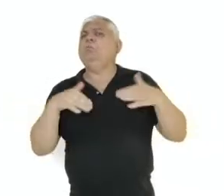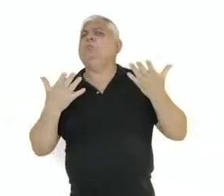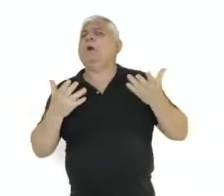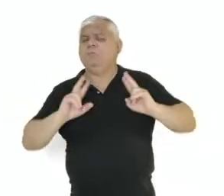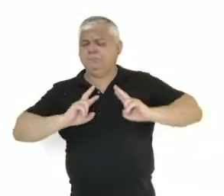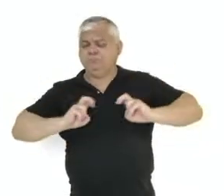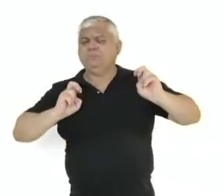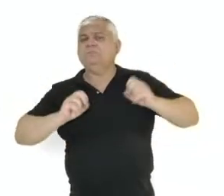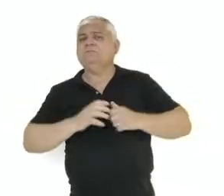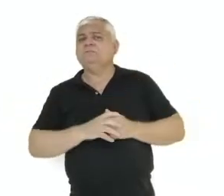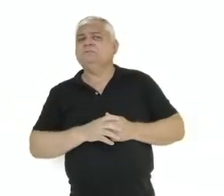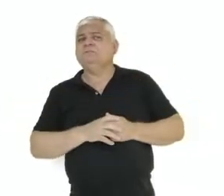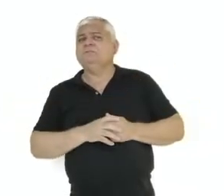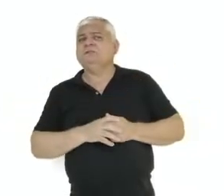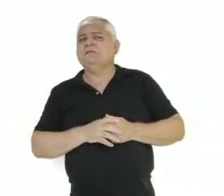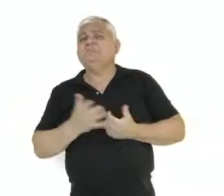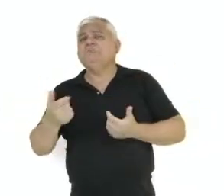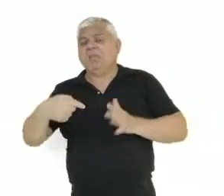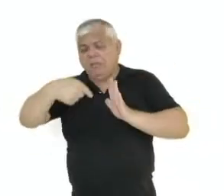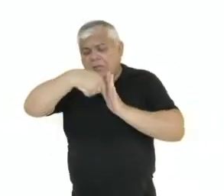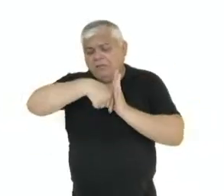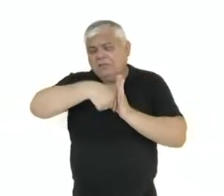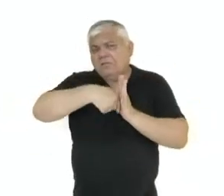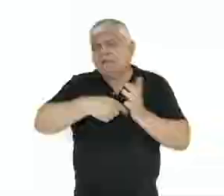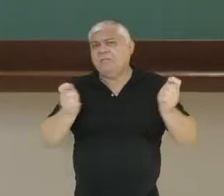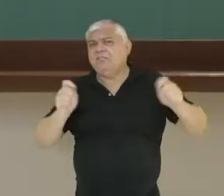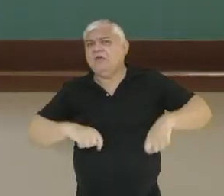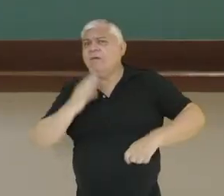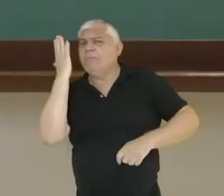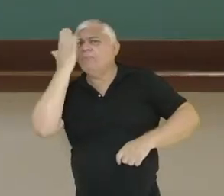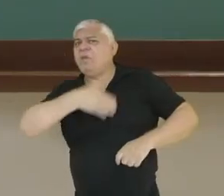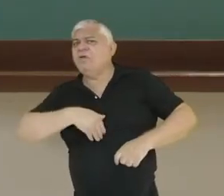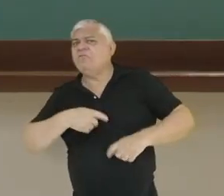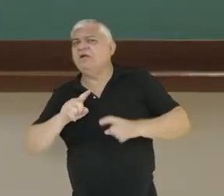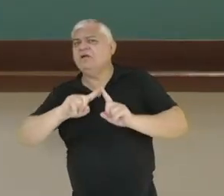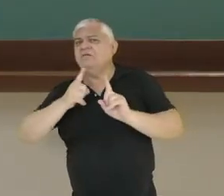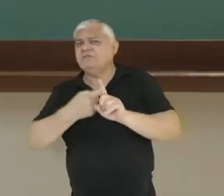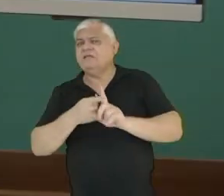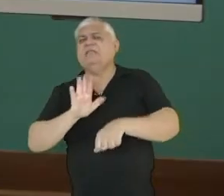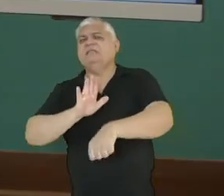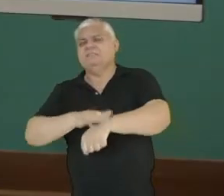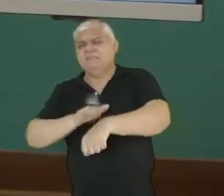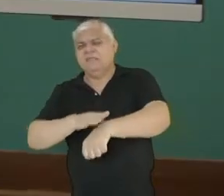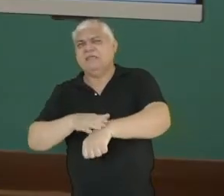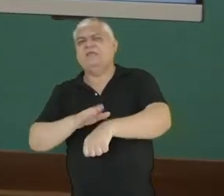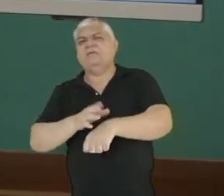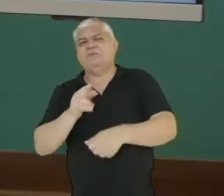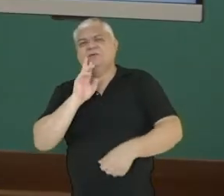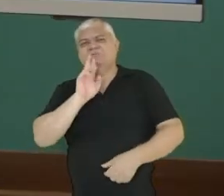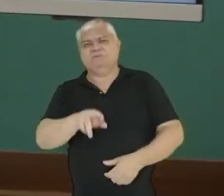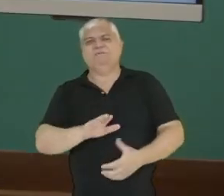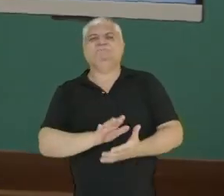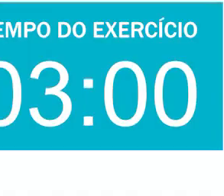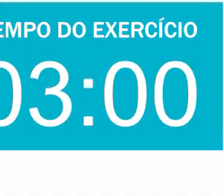sinais? Que exames que podem ser feitos para comprovar a gravidez? Vamos dar um tempinho para vocês responderem.